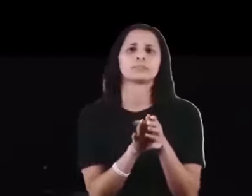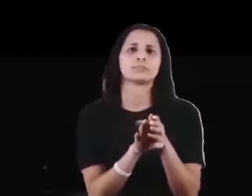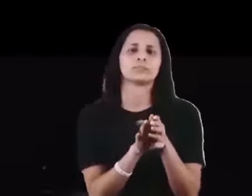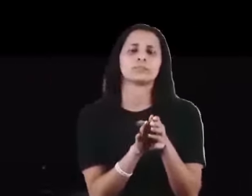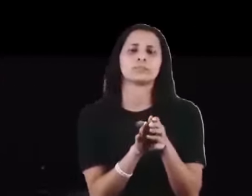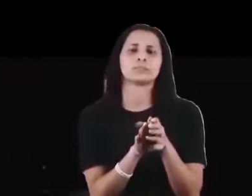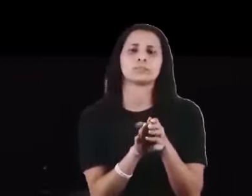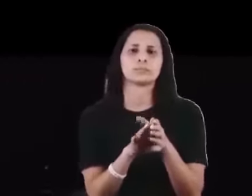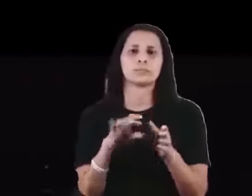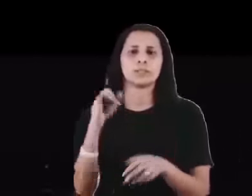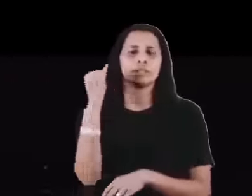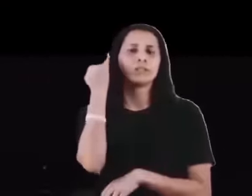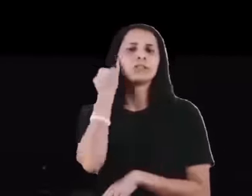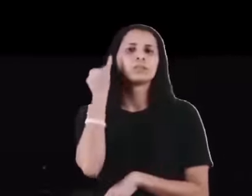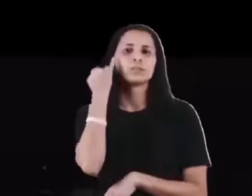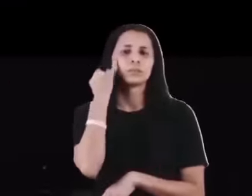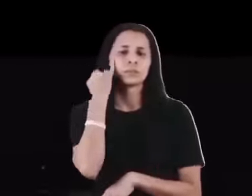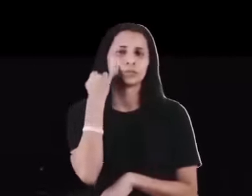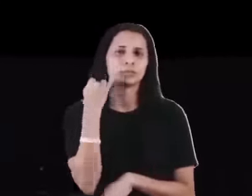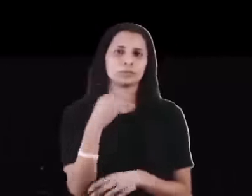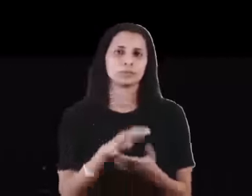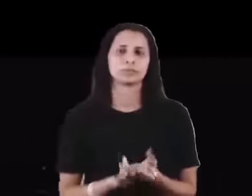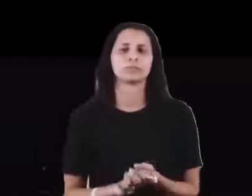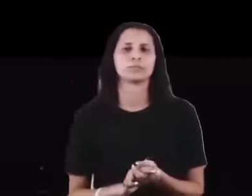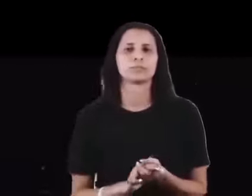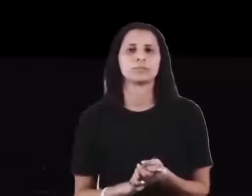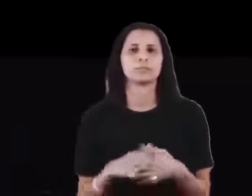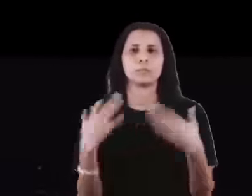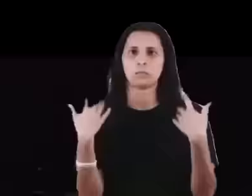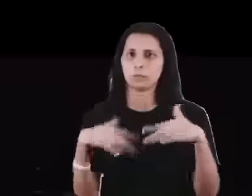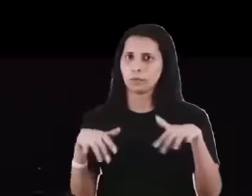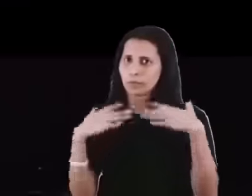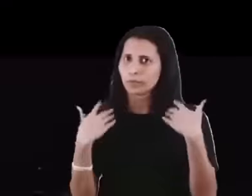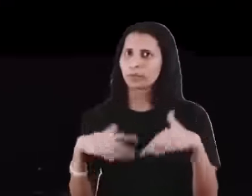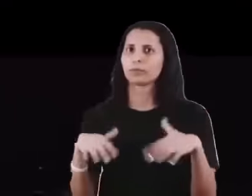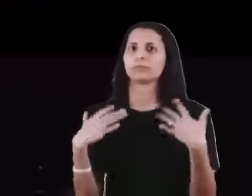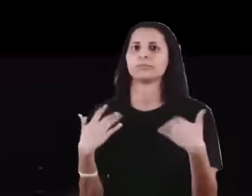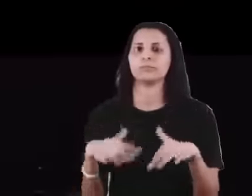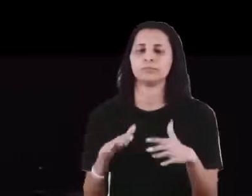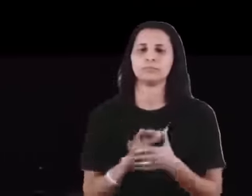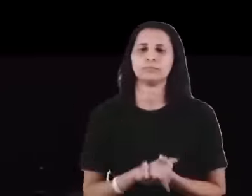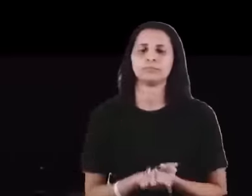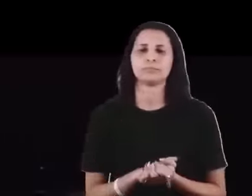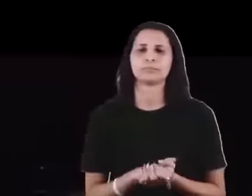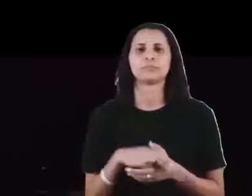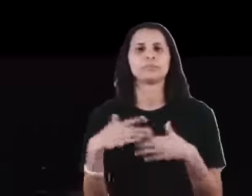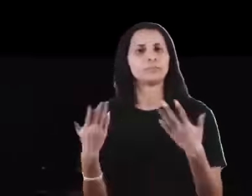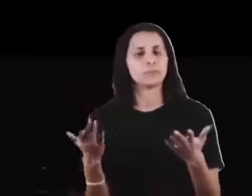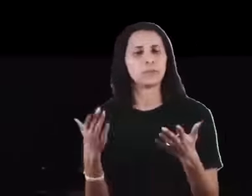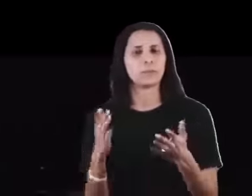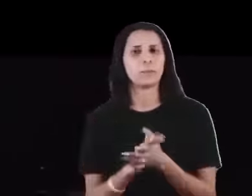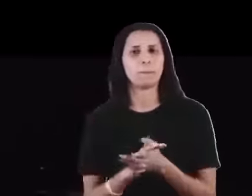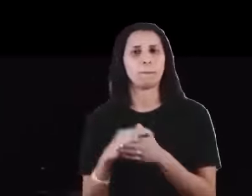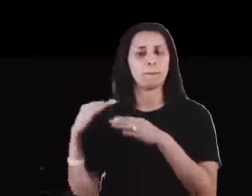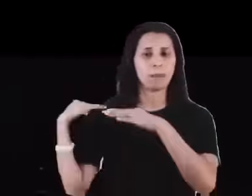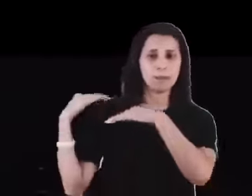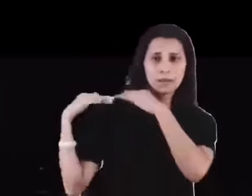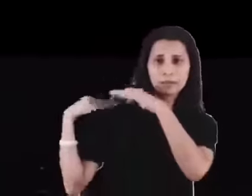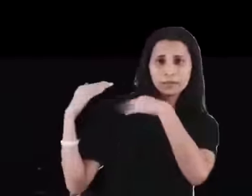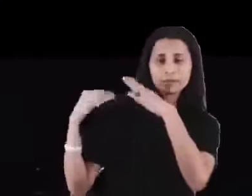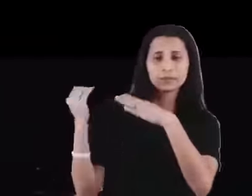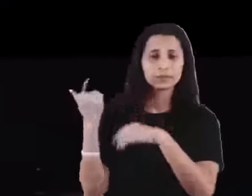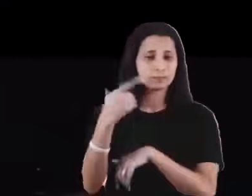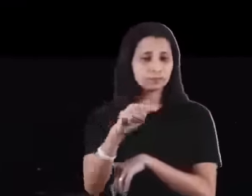o Ismael e assustador né e não teve direito à herança